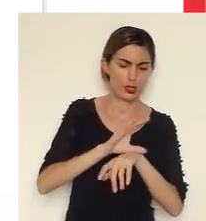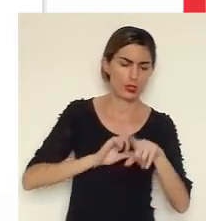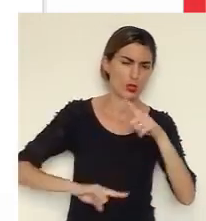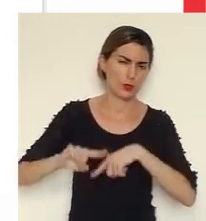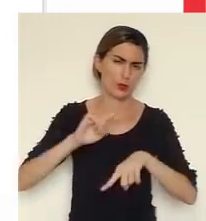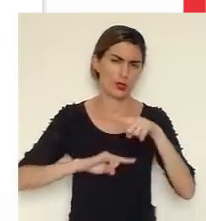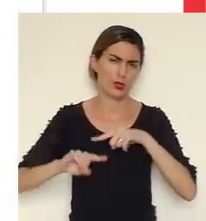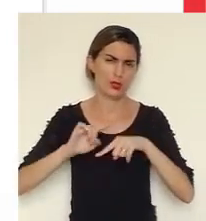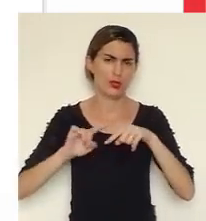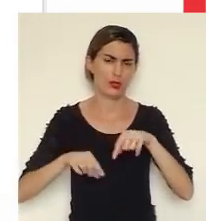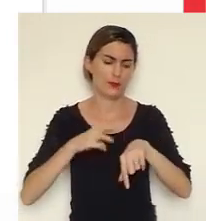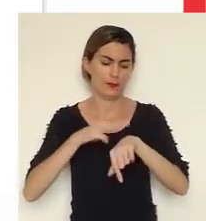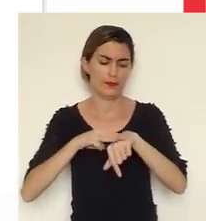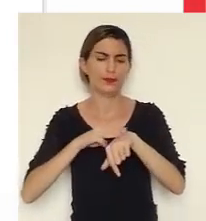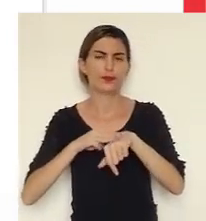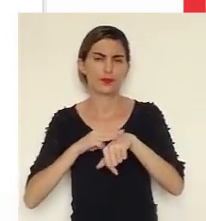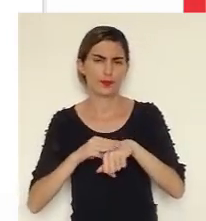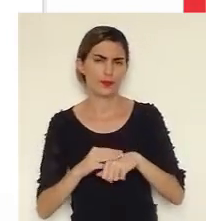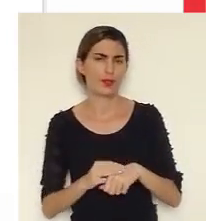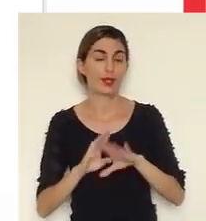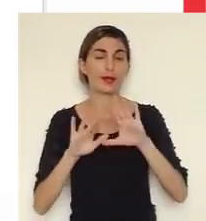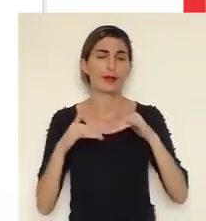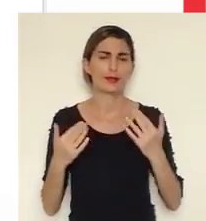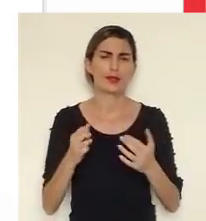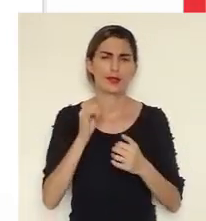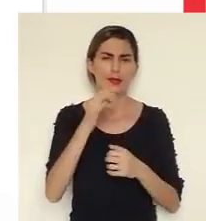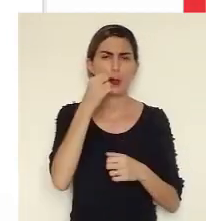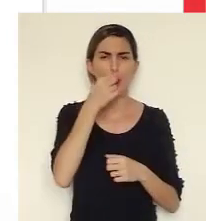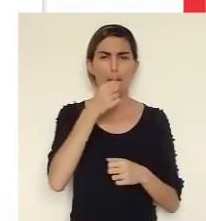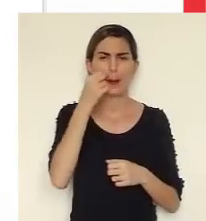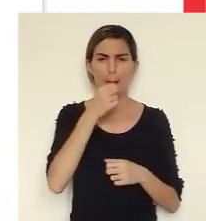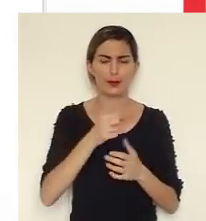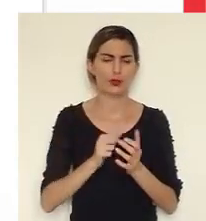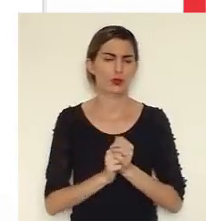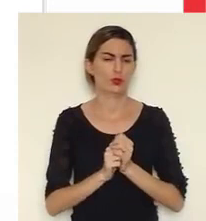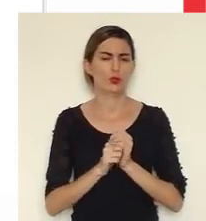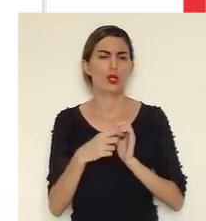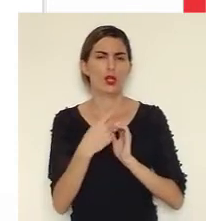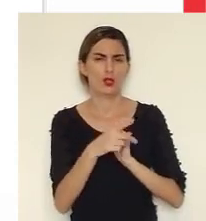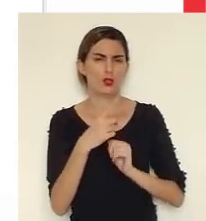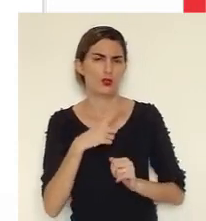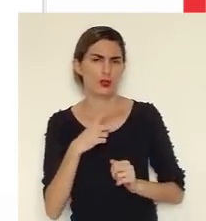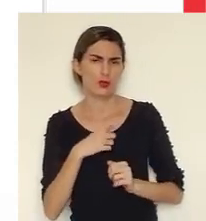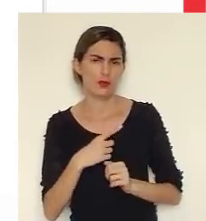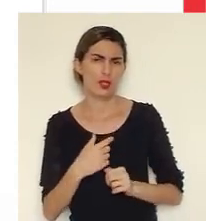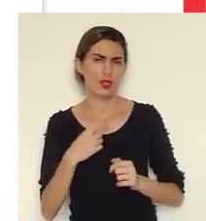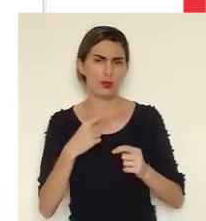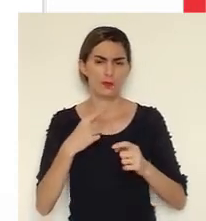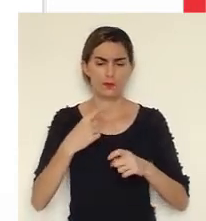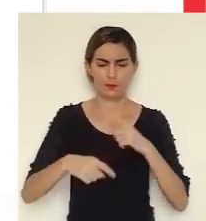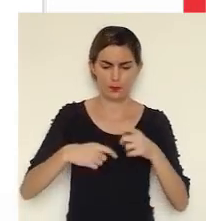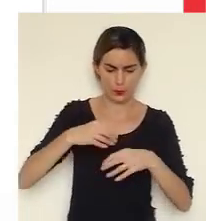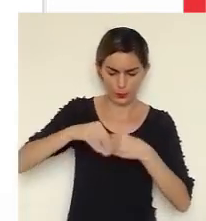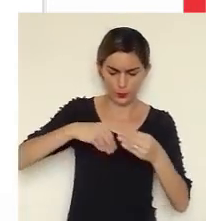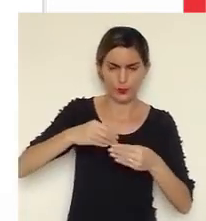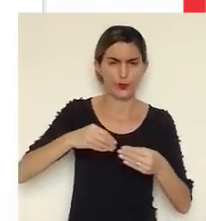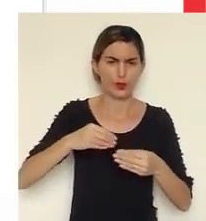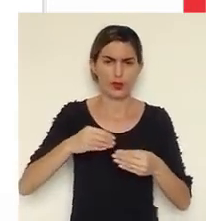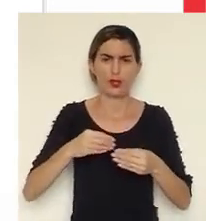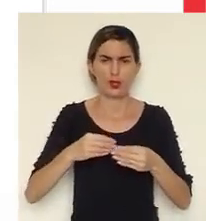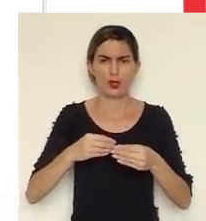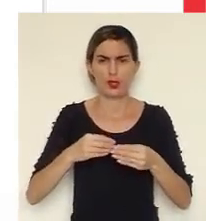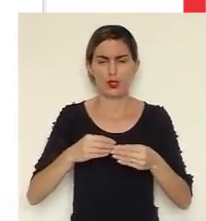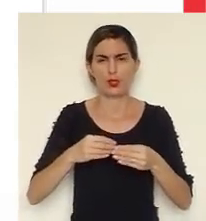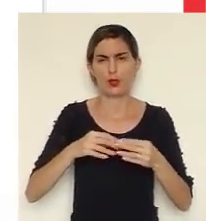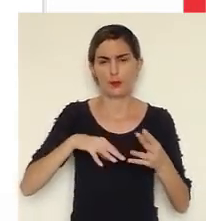cor dominante sobre a castanha. Então, se os ratos, né, eles tiverem aí o seu cruzamento, sabendo que